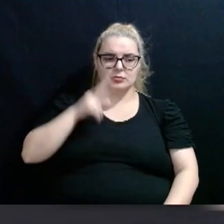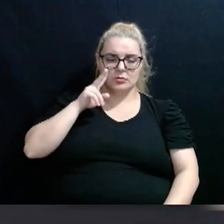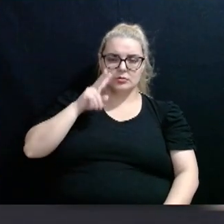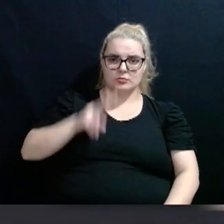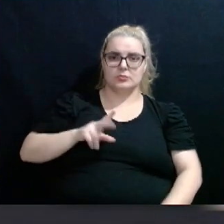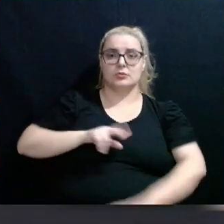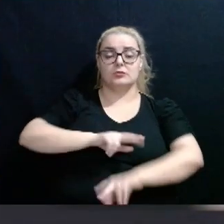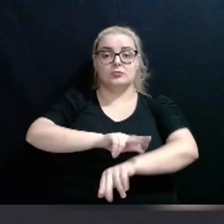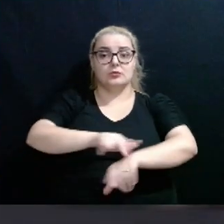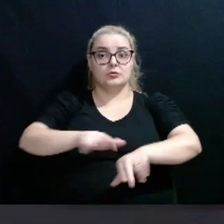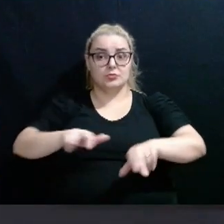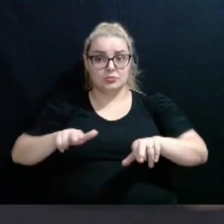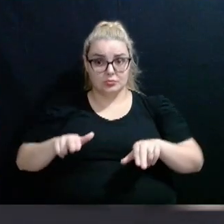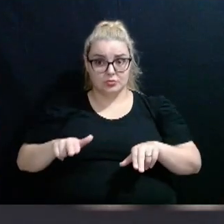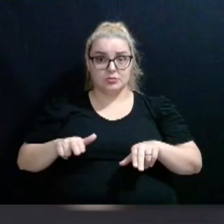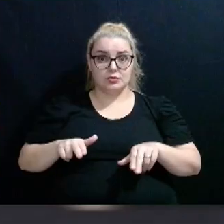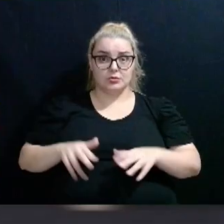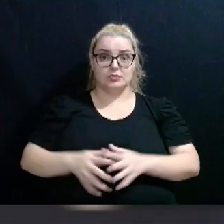diversas